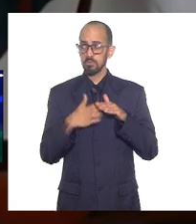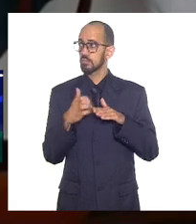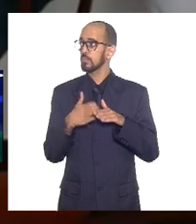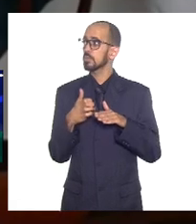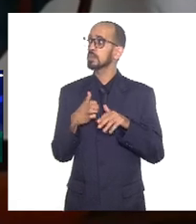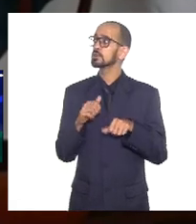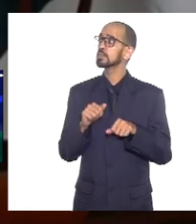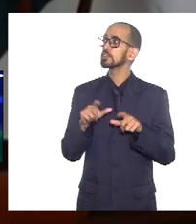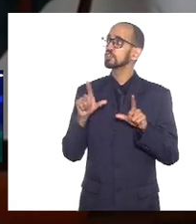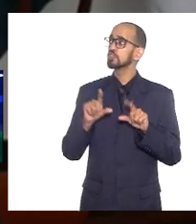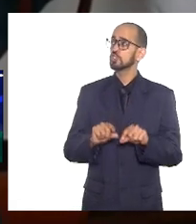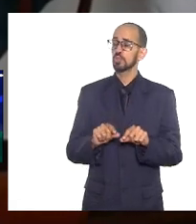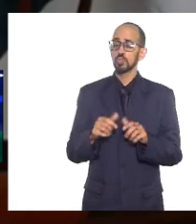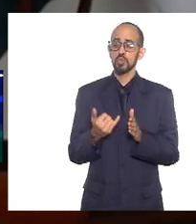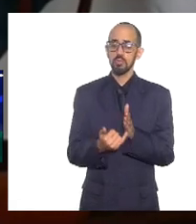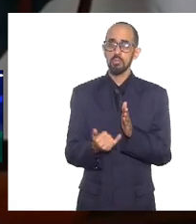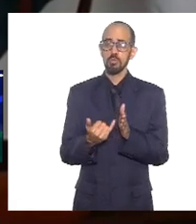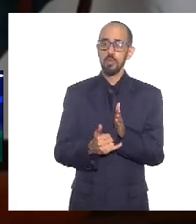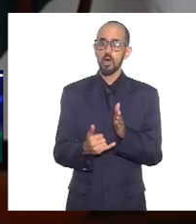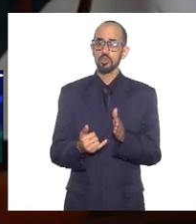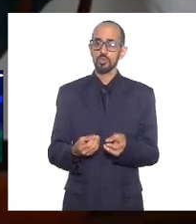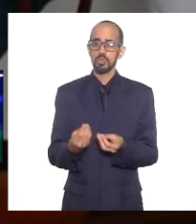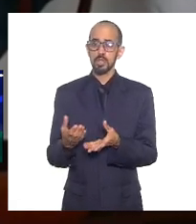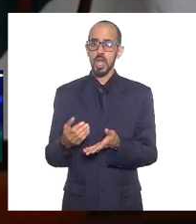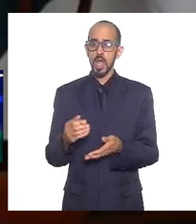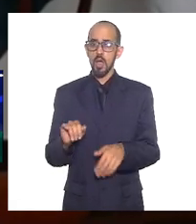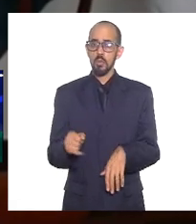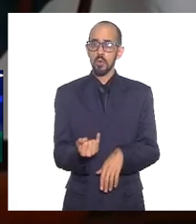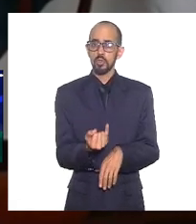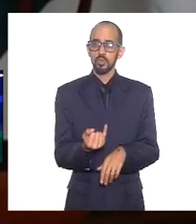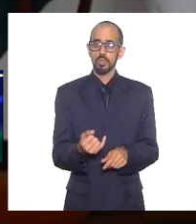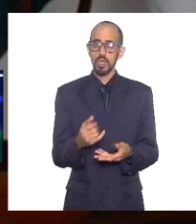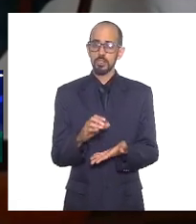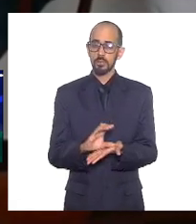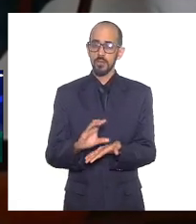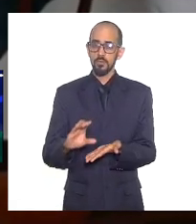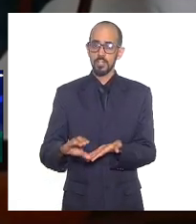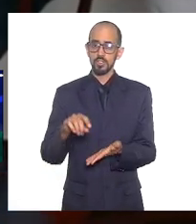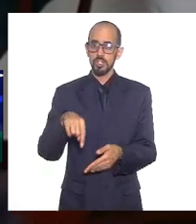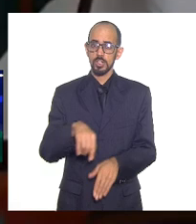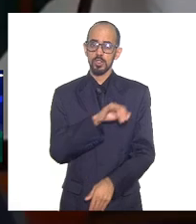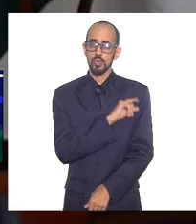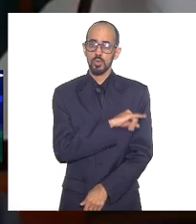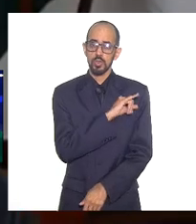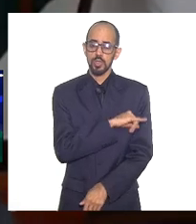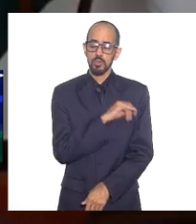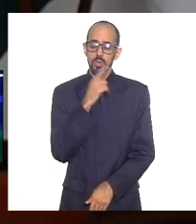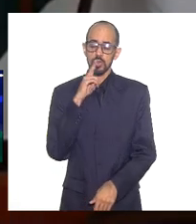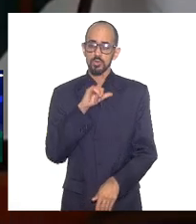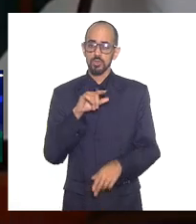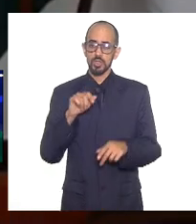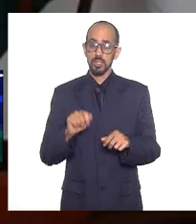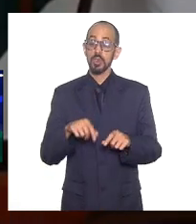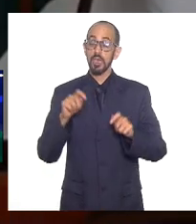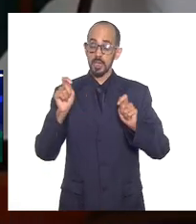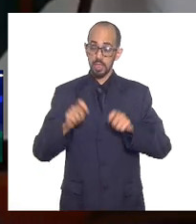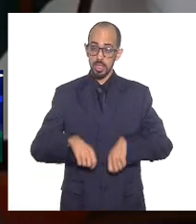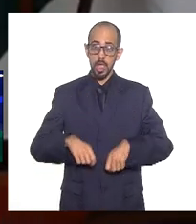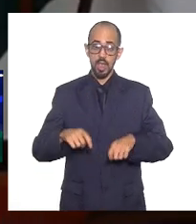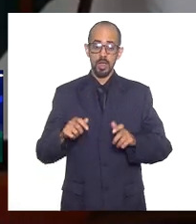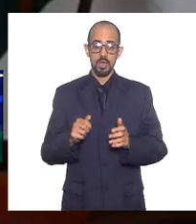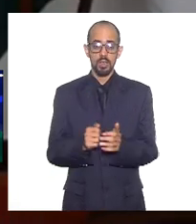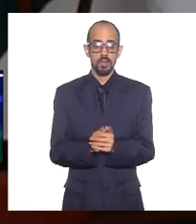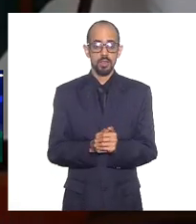impostos, dar oportunidades daqueles que querem investir no Rio de Janeiro, investirem, porque só assim a gente vai ter condições